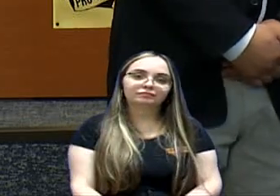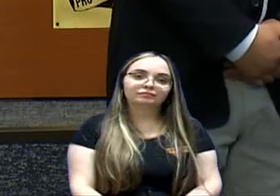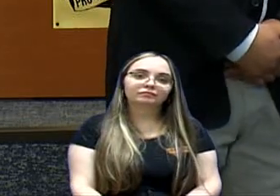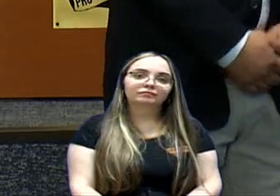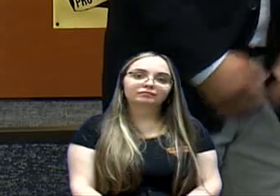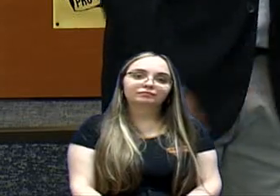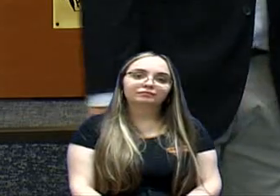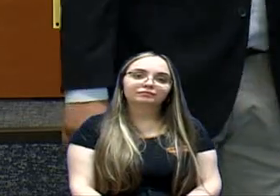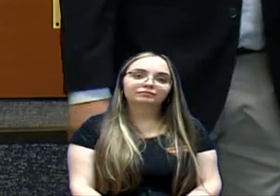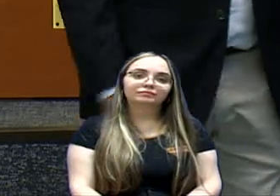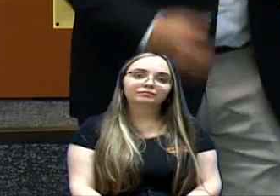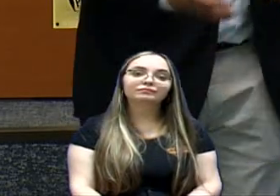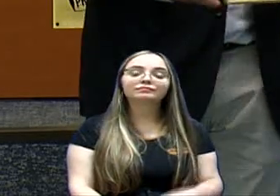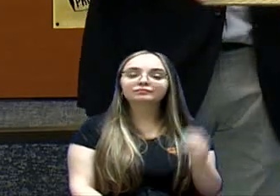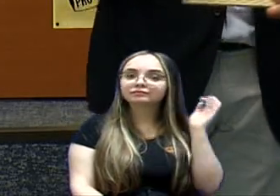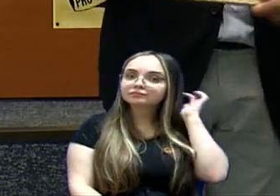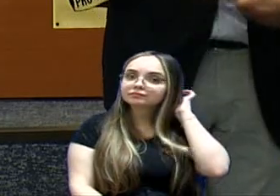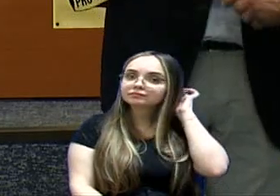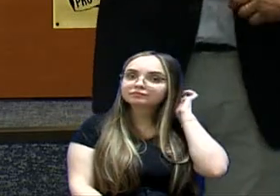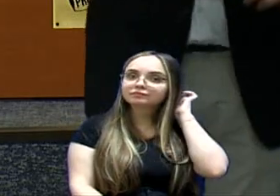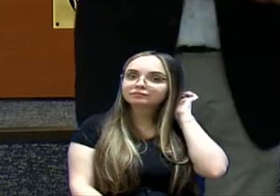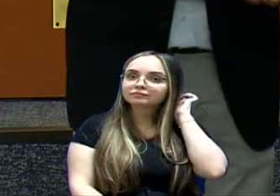Sorocaba.